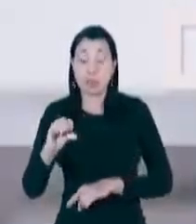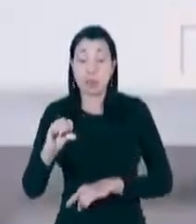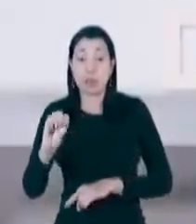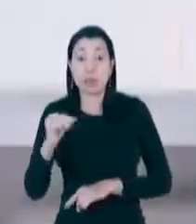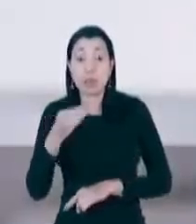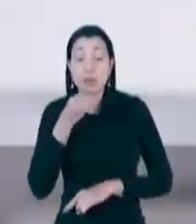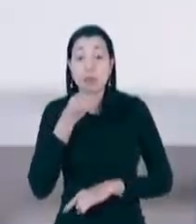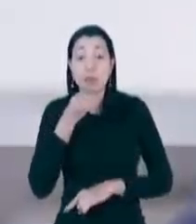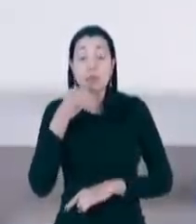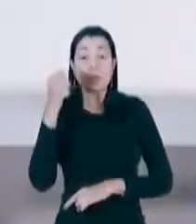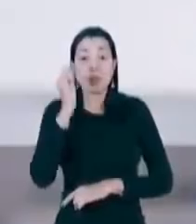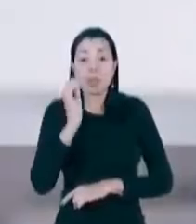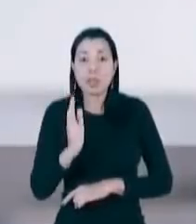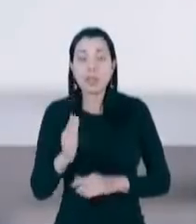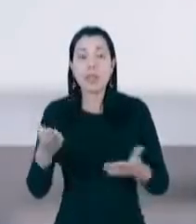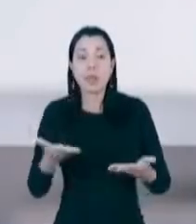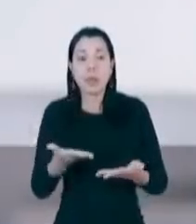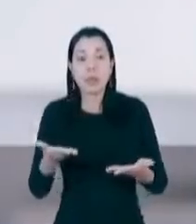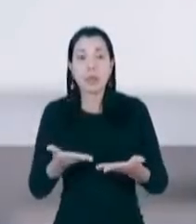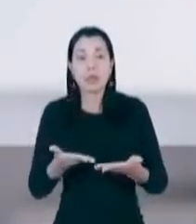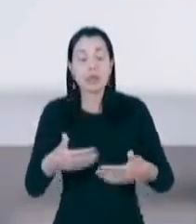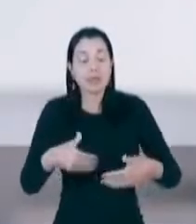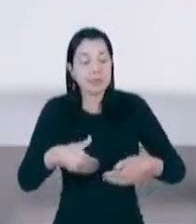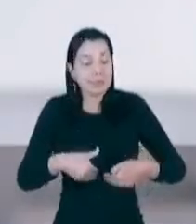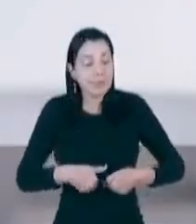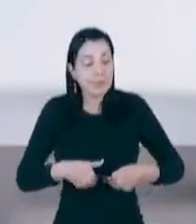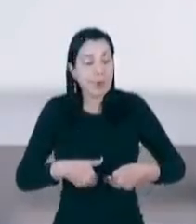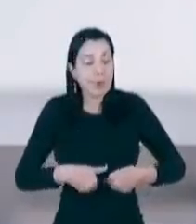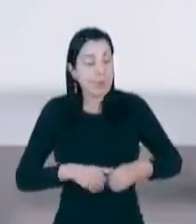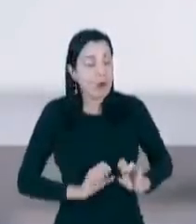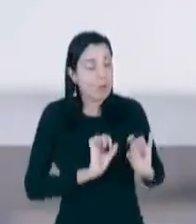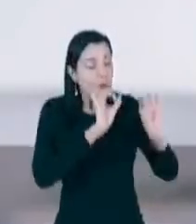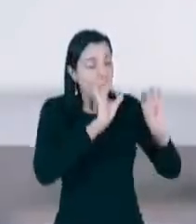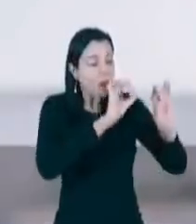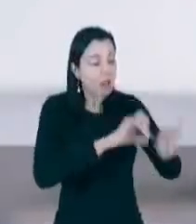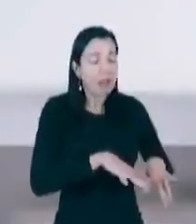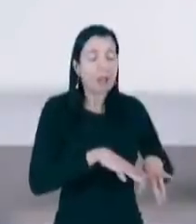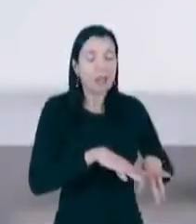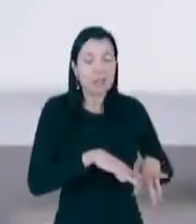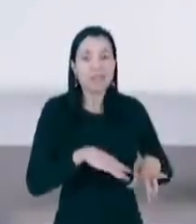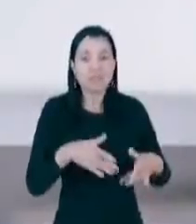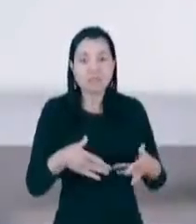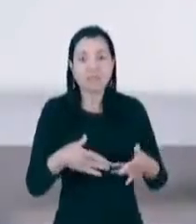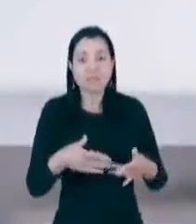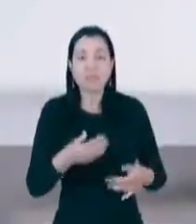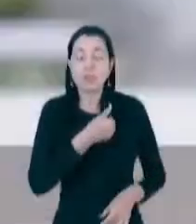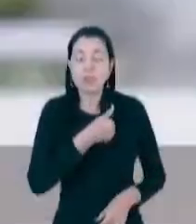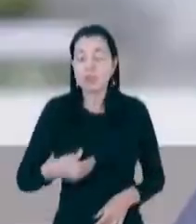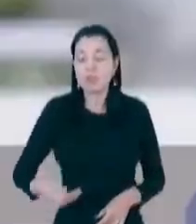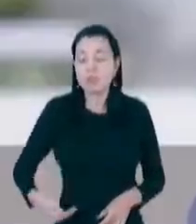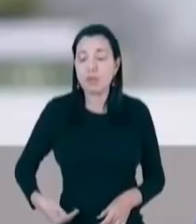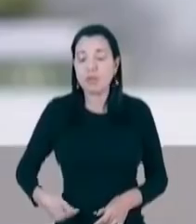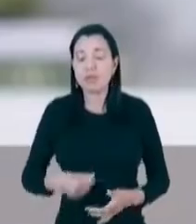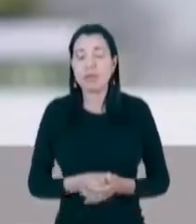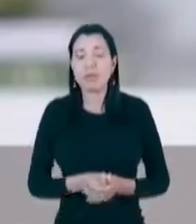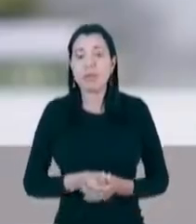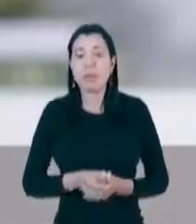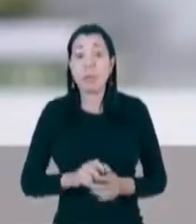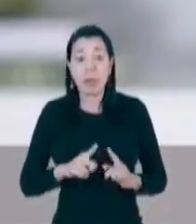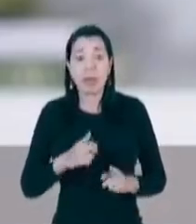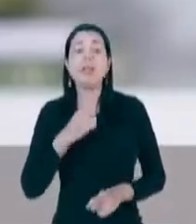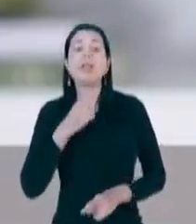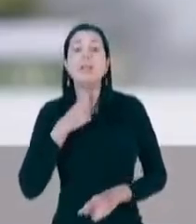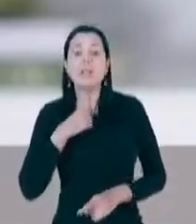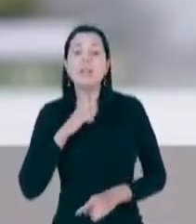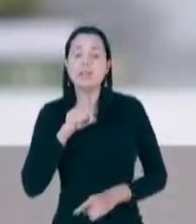de brasileiros que estão hoje passando fome, abandonados à própria sorte por este governo. Mas o que eu mais desejo,